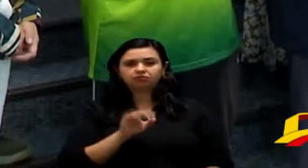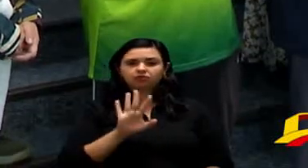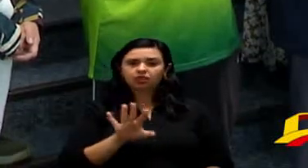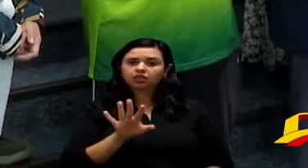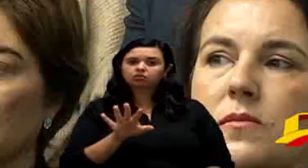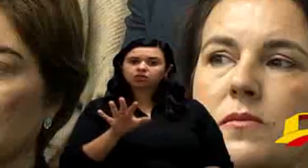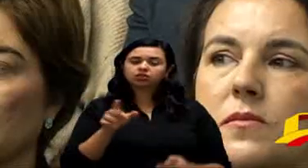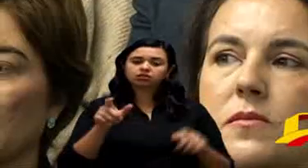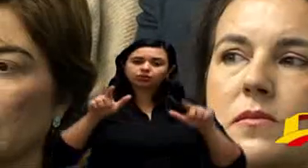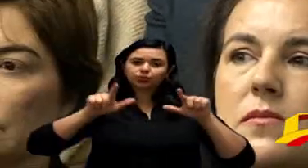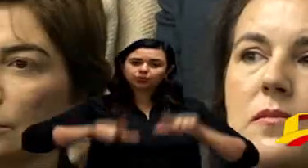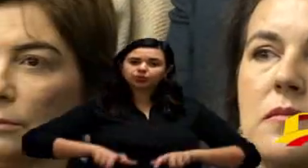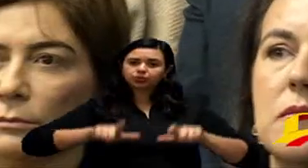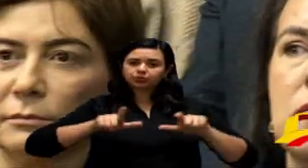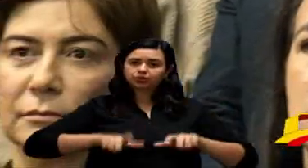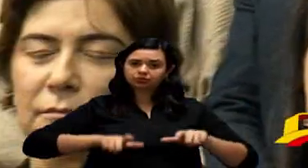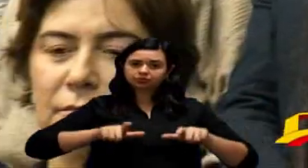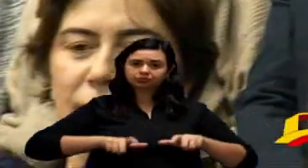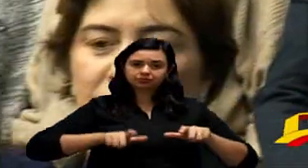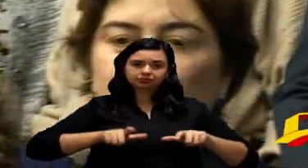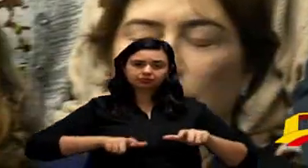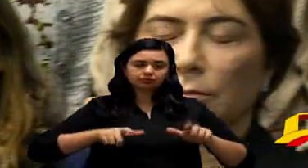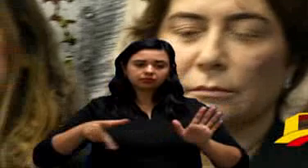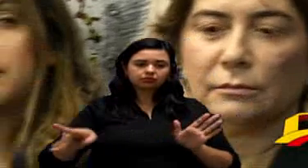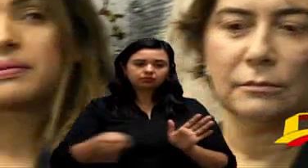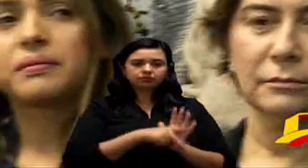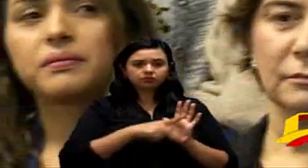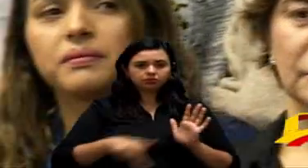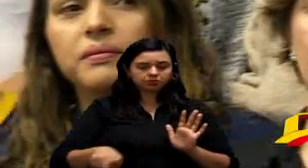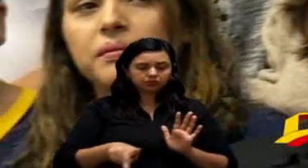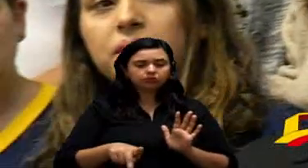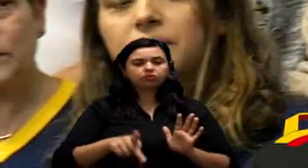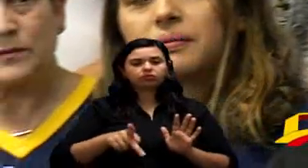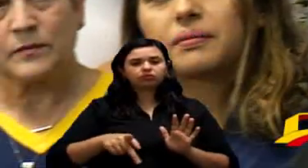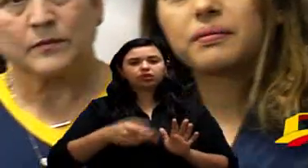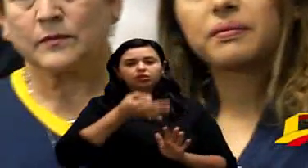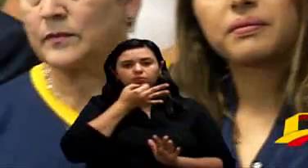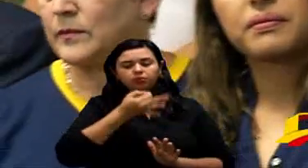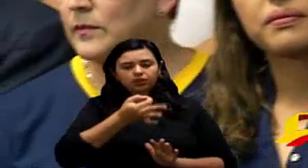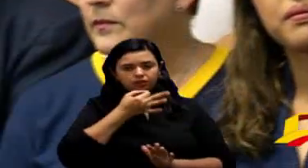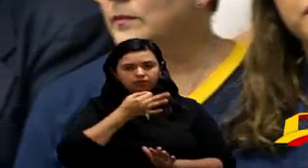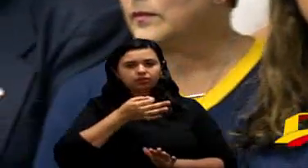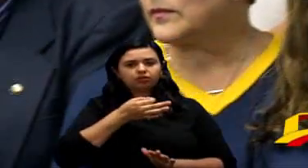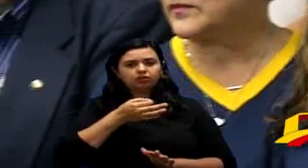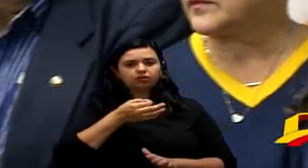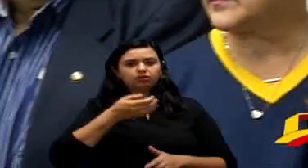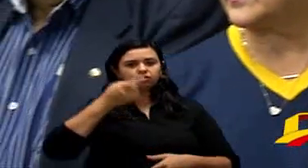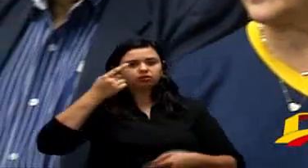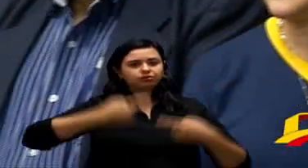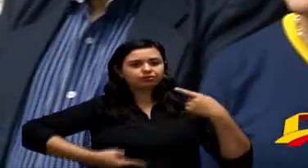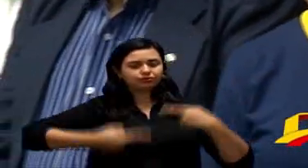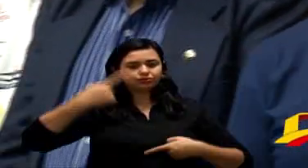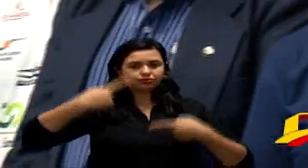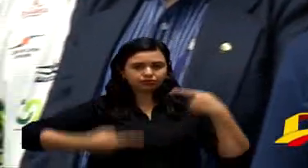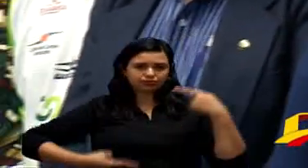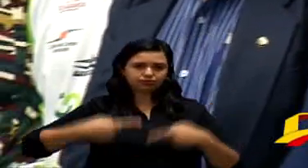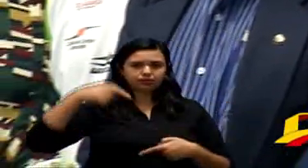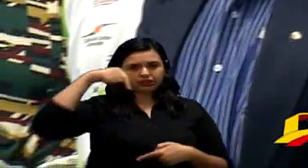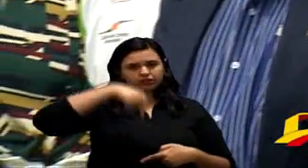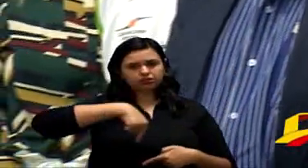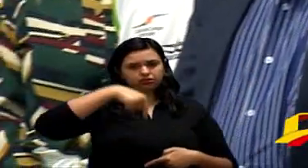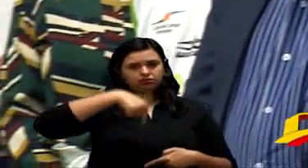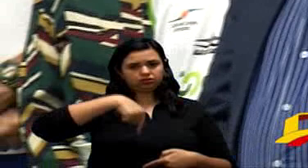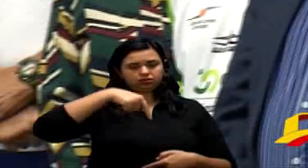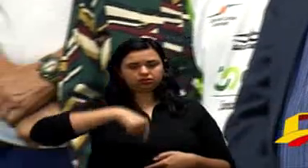o solo sagrado do nosso espaço democrático da sociedade brasileira tá aqui no espaço